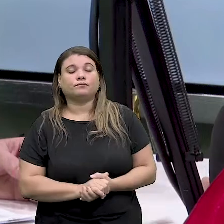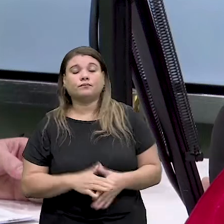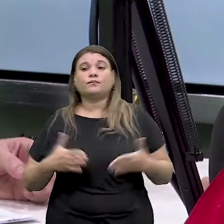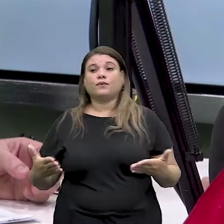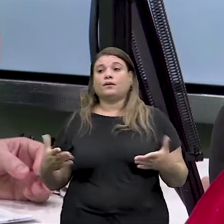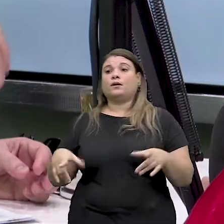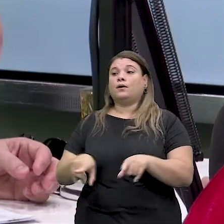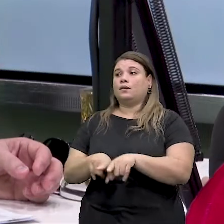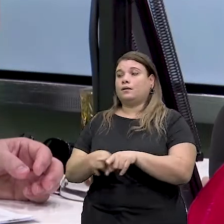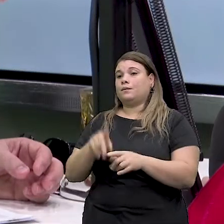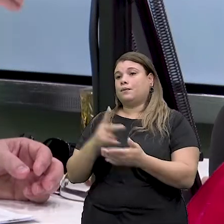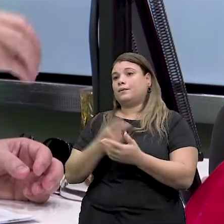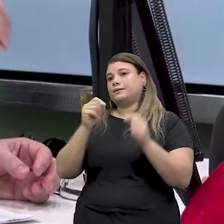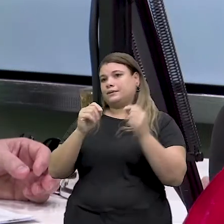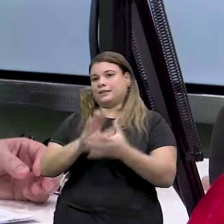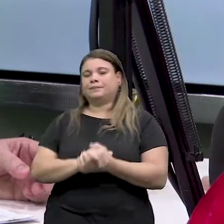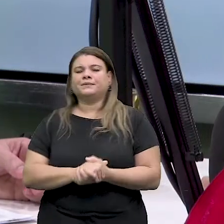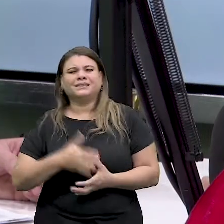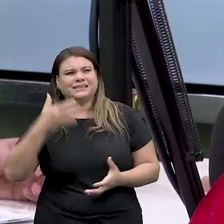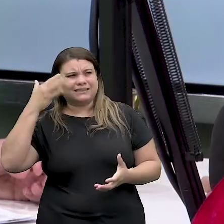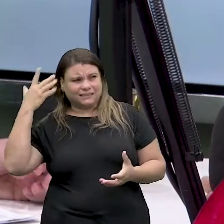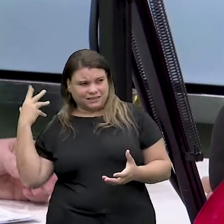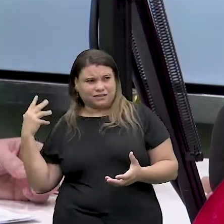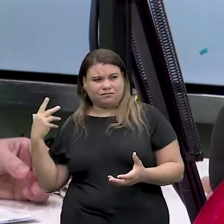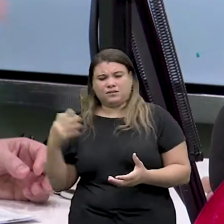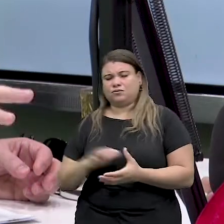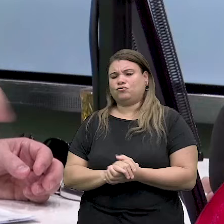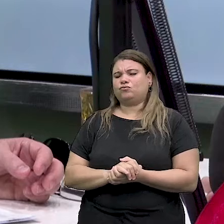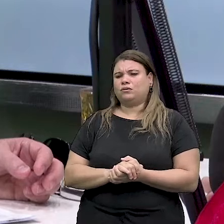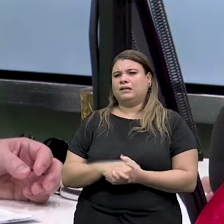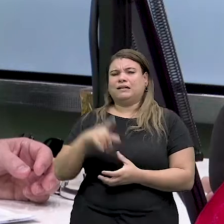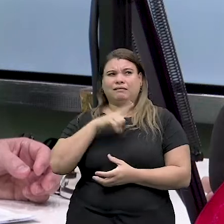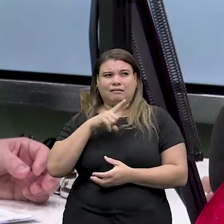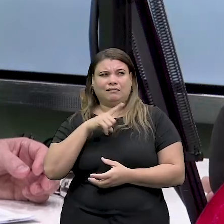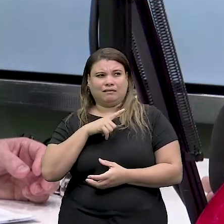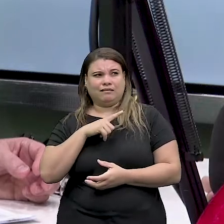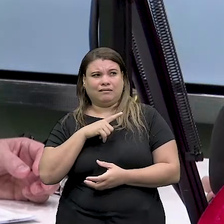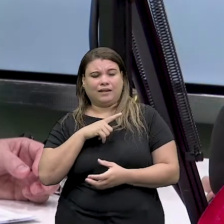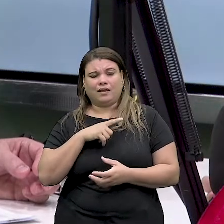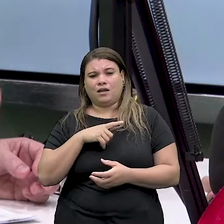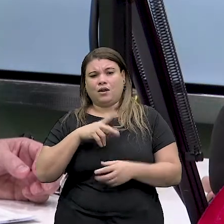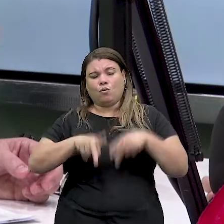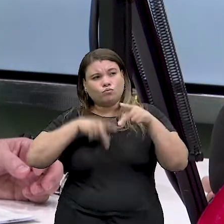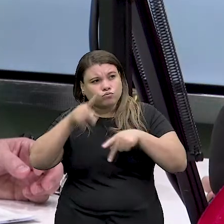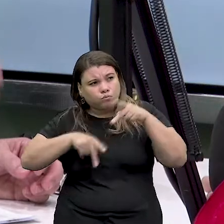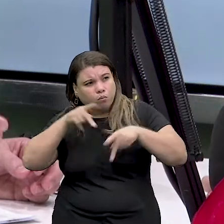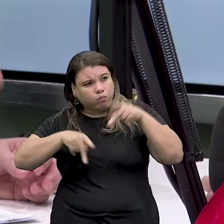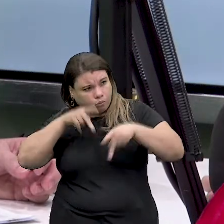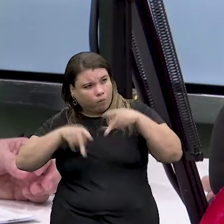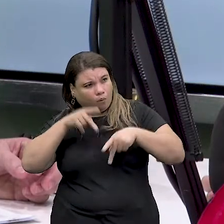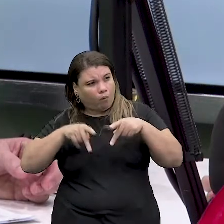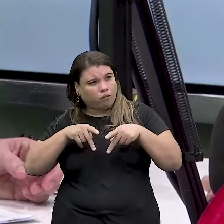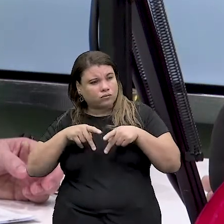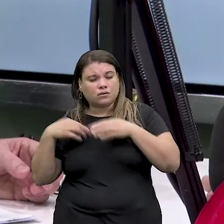pegando a cultura da Grécia, que é chamada cultura helênica, espalhando pelo mundo. Tem os romanos. Bem mais tarde nós temos as